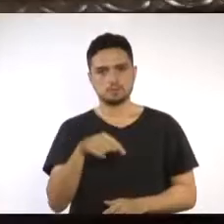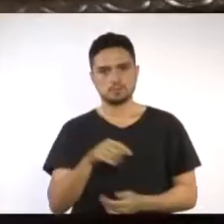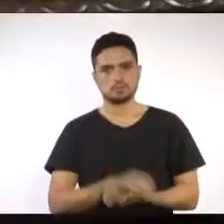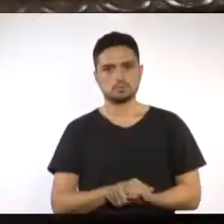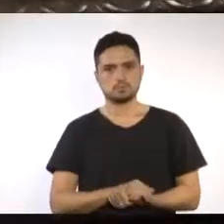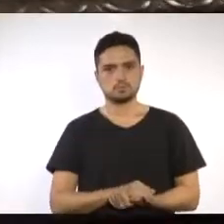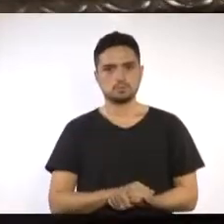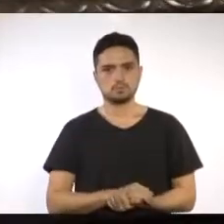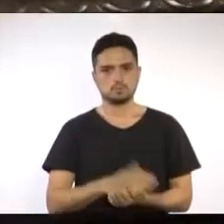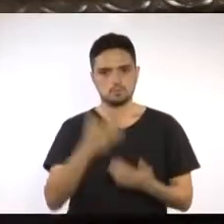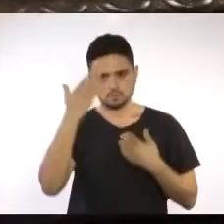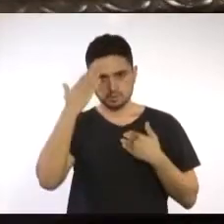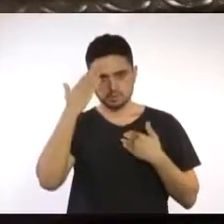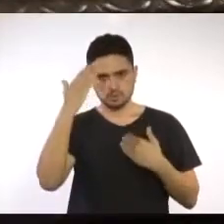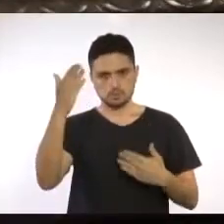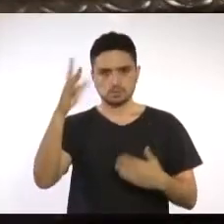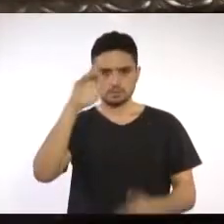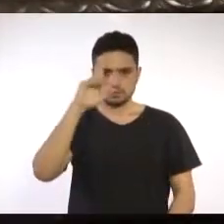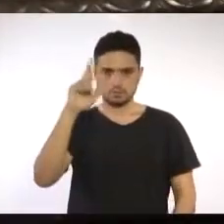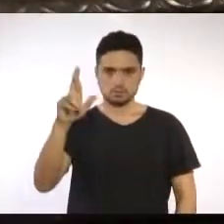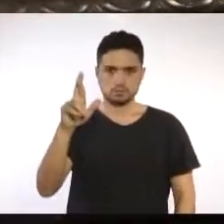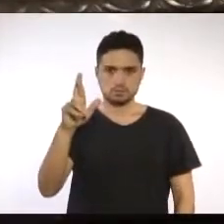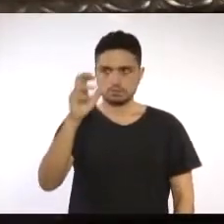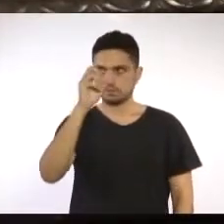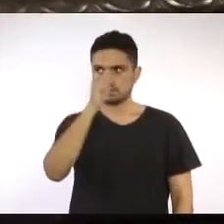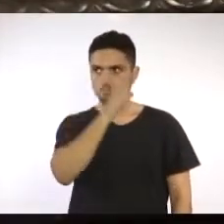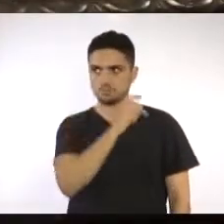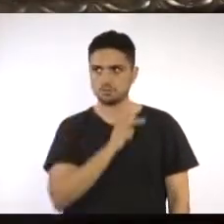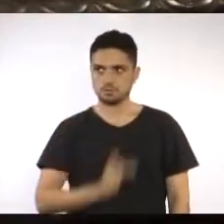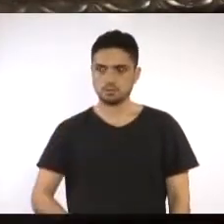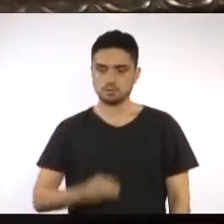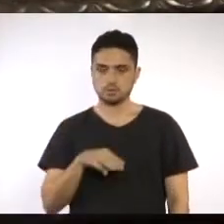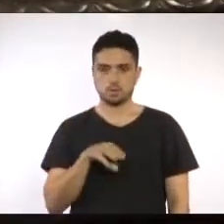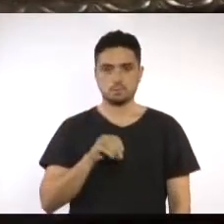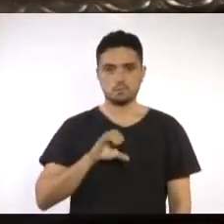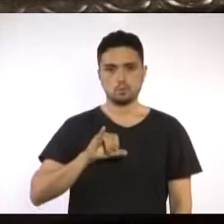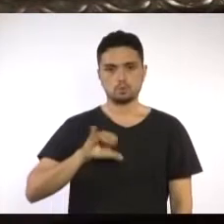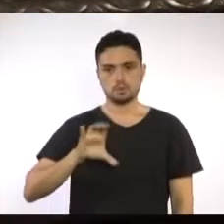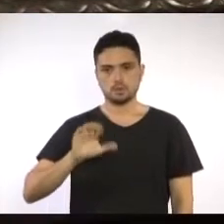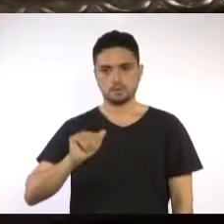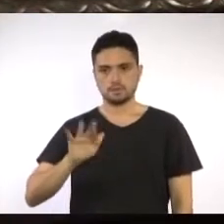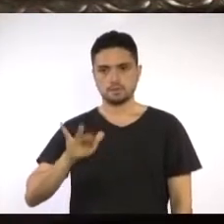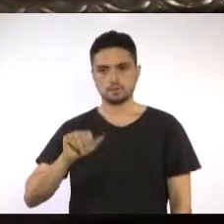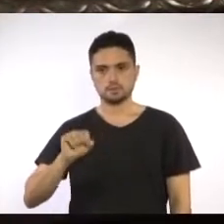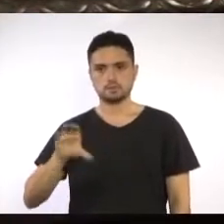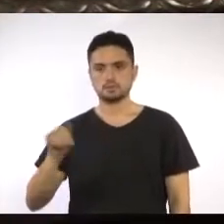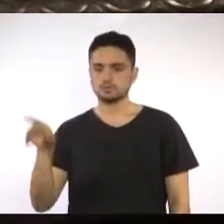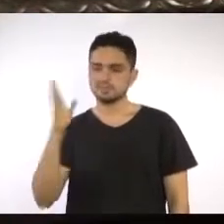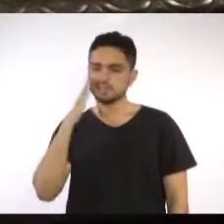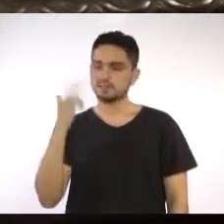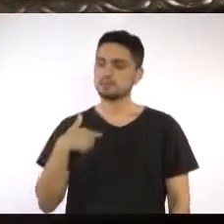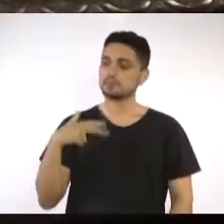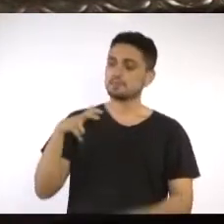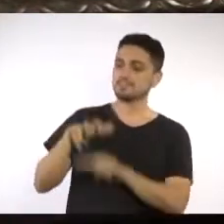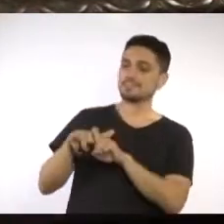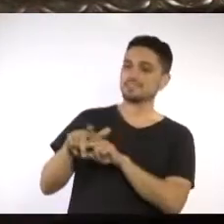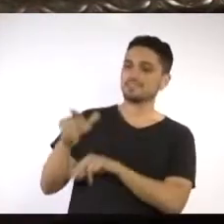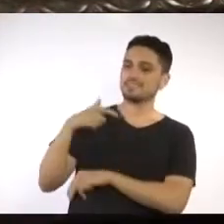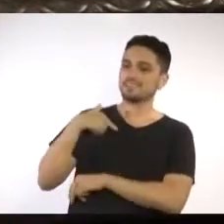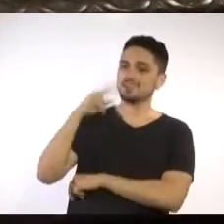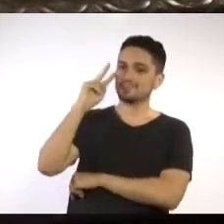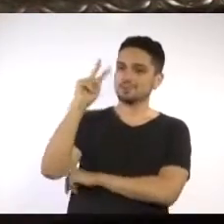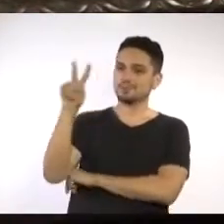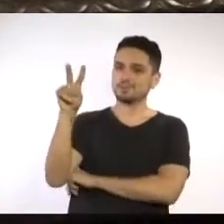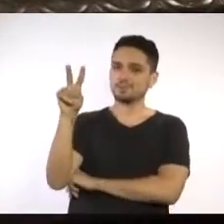Muito obrigada, senhora presidenta Mônica Francisco. Você sabe, eu estava ali olhando